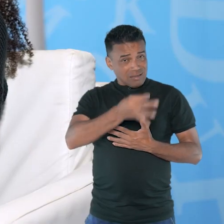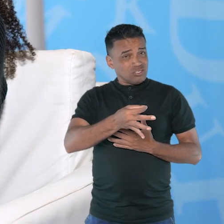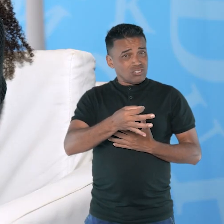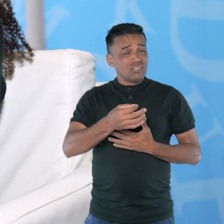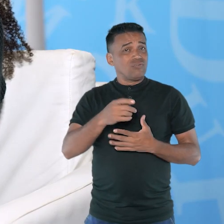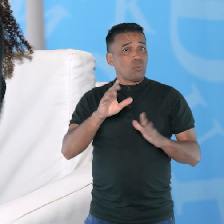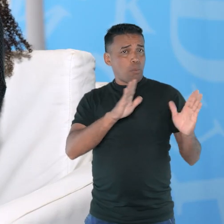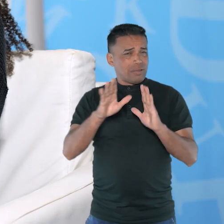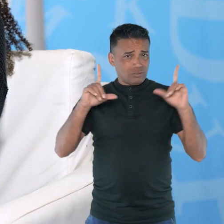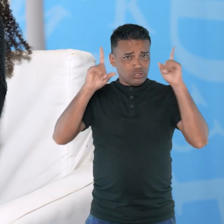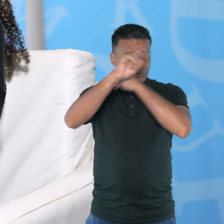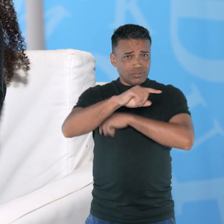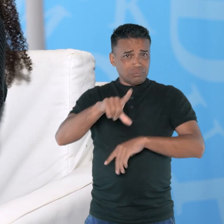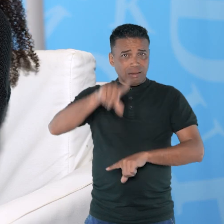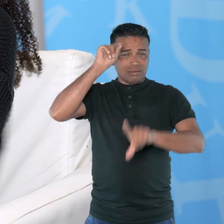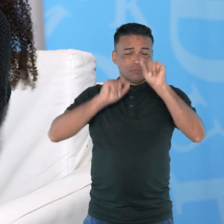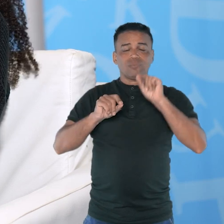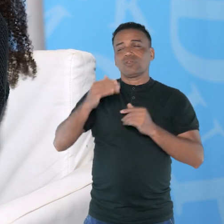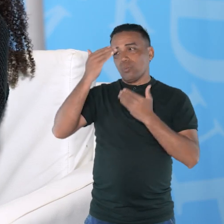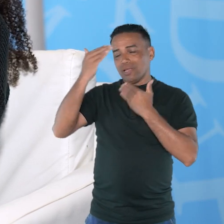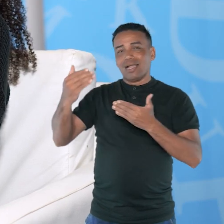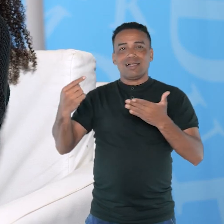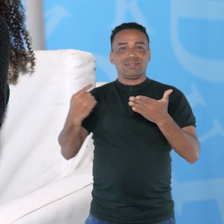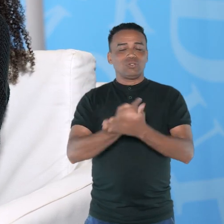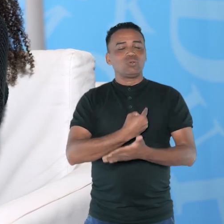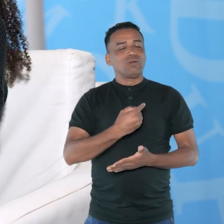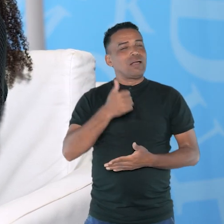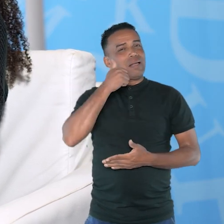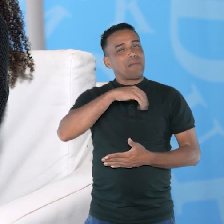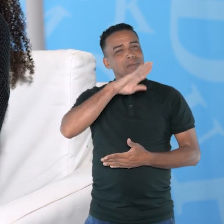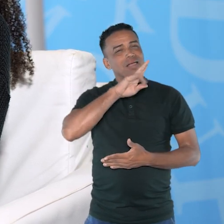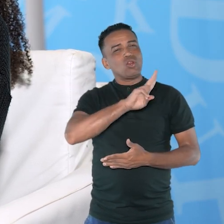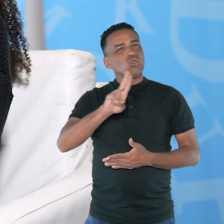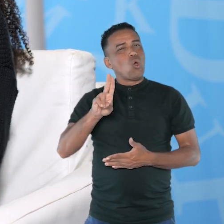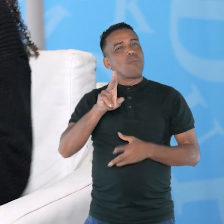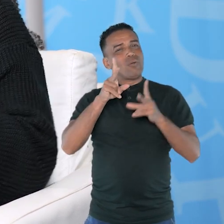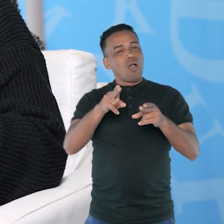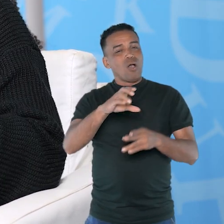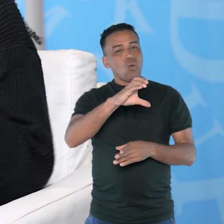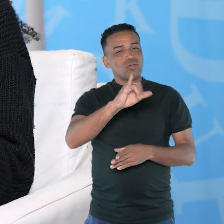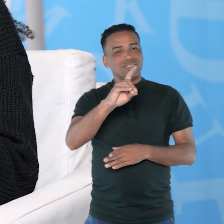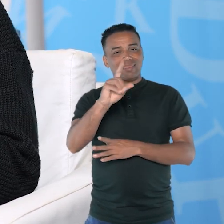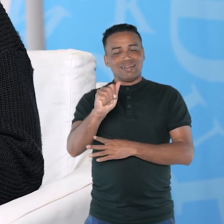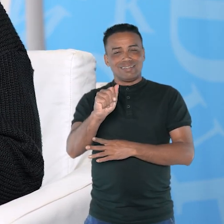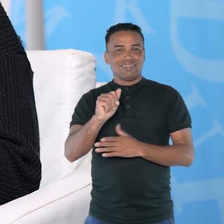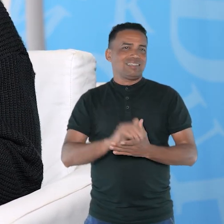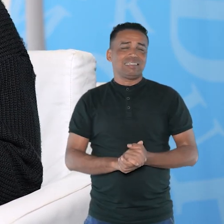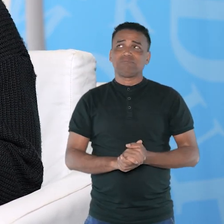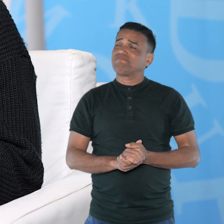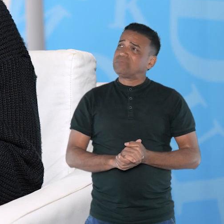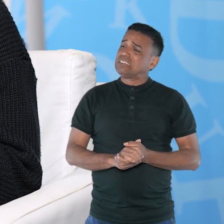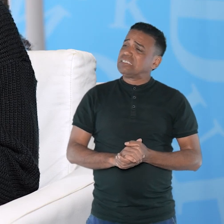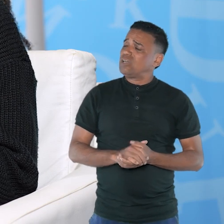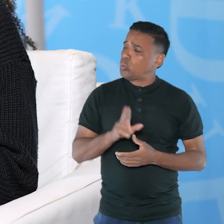Obrigada, Cida, pela pergunta. O nome da minha mãe chama Cida. Pois é, eu nunca tinha parado